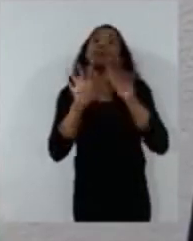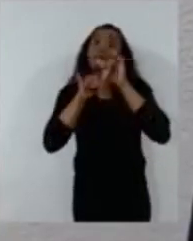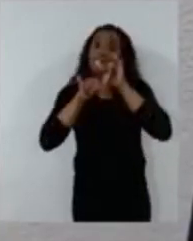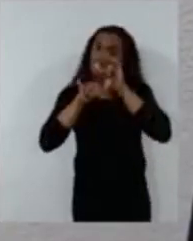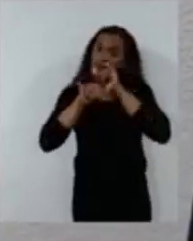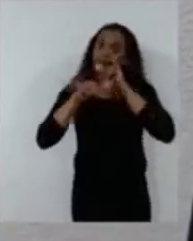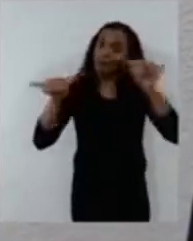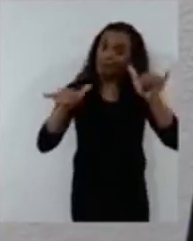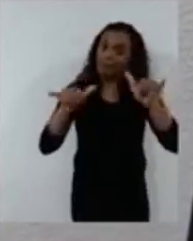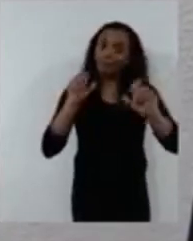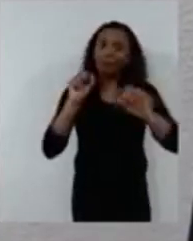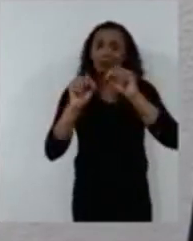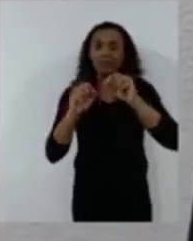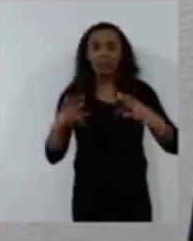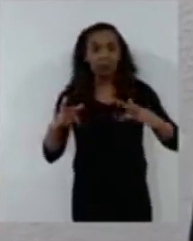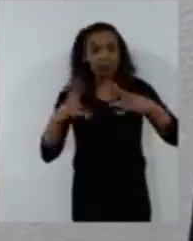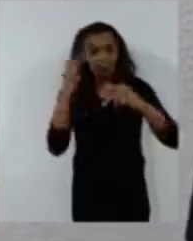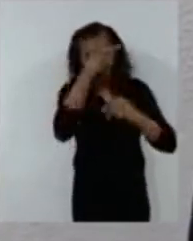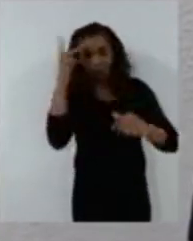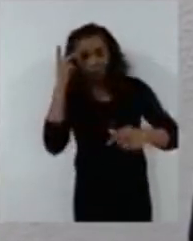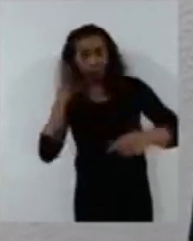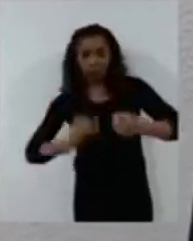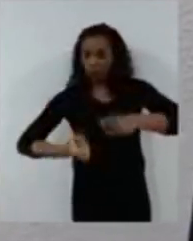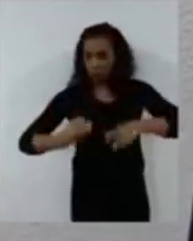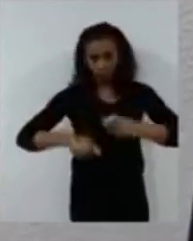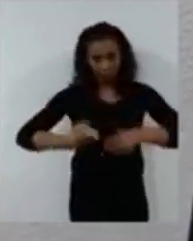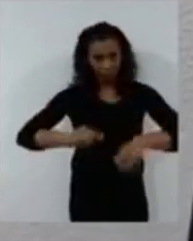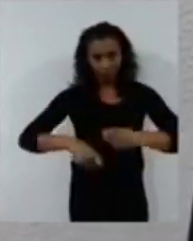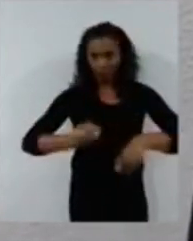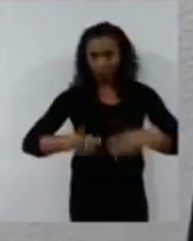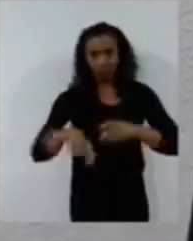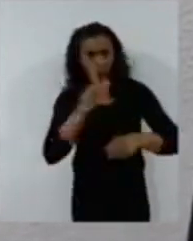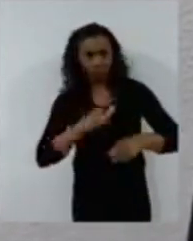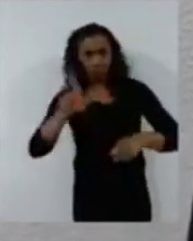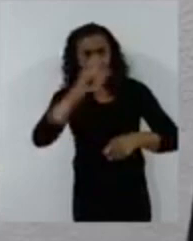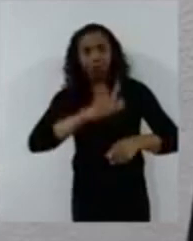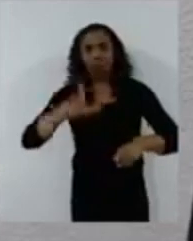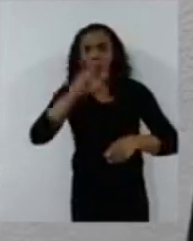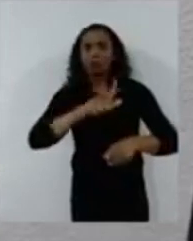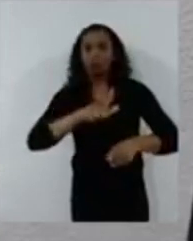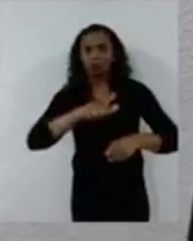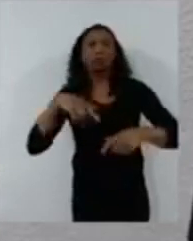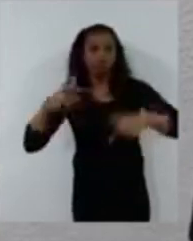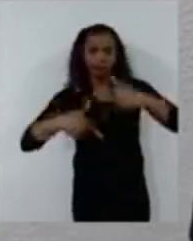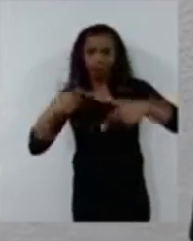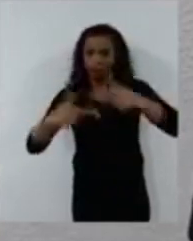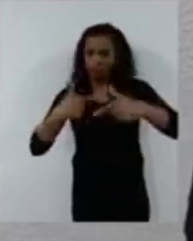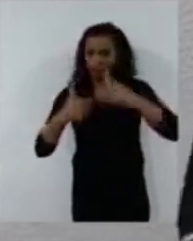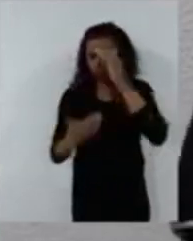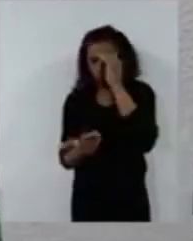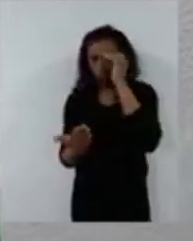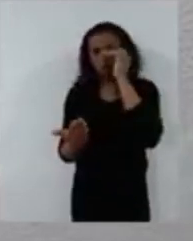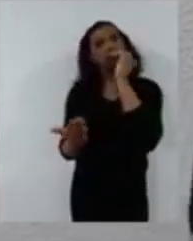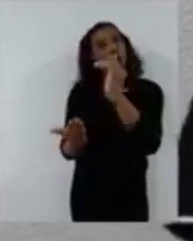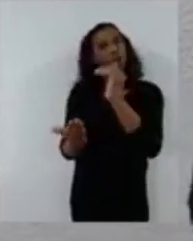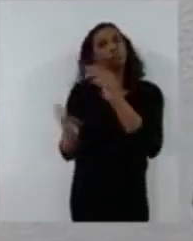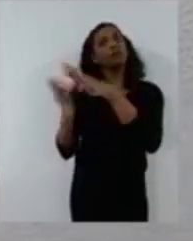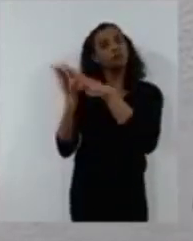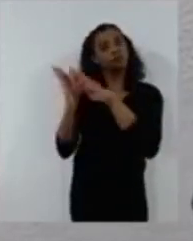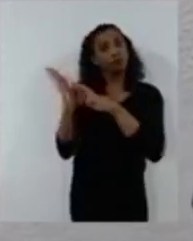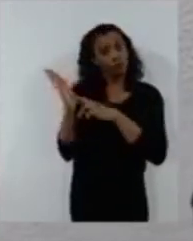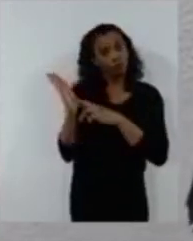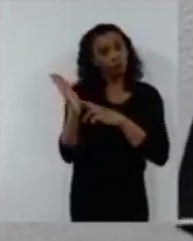elogiável. E gostaríamos que a nossa população realmente entendesse que vá ao comércio se